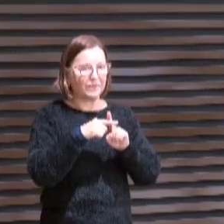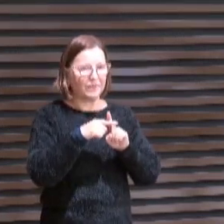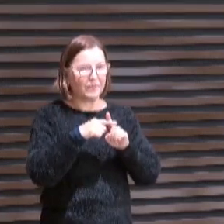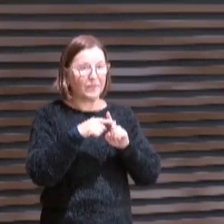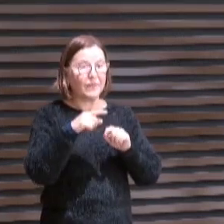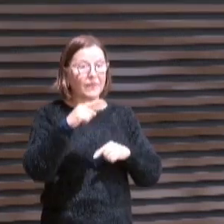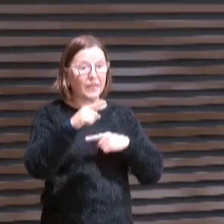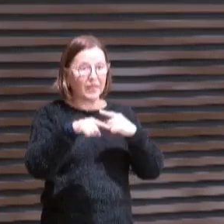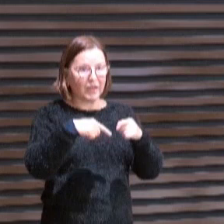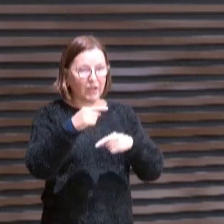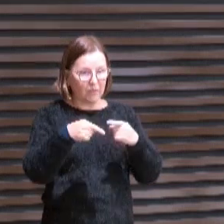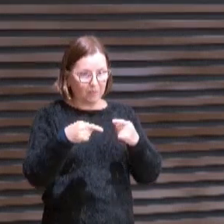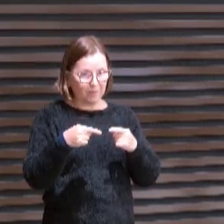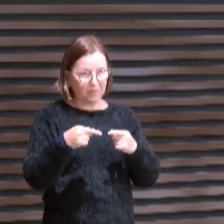frente